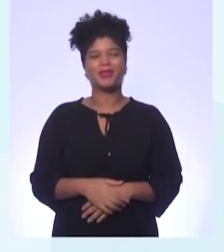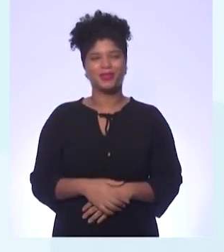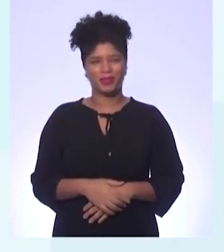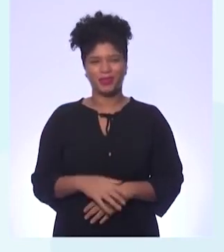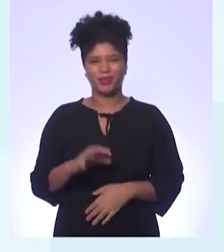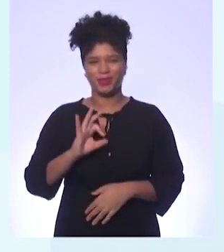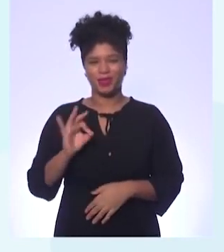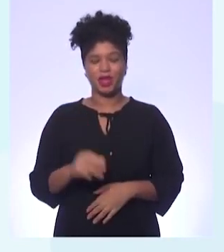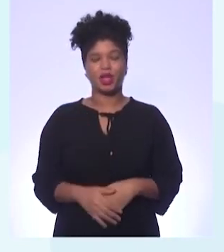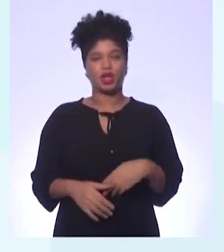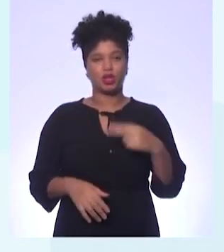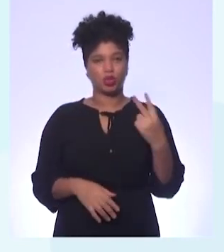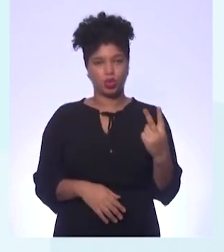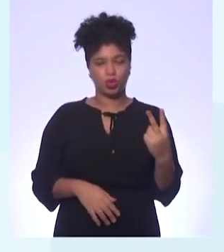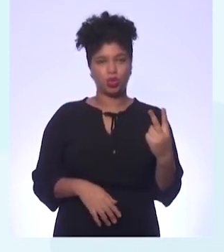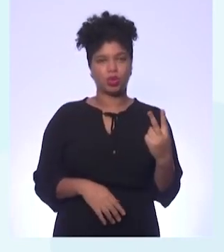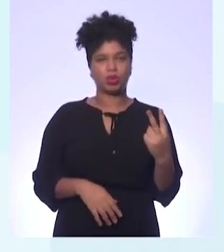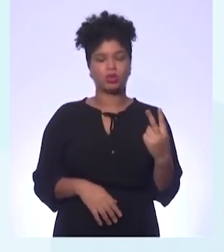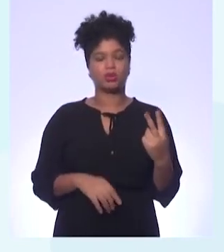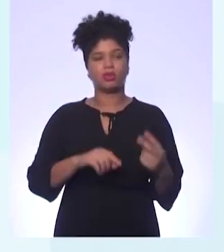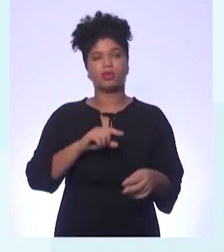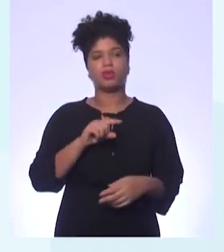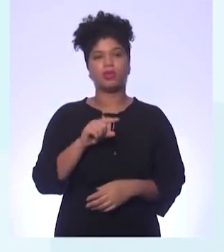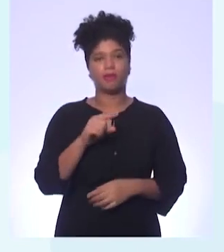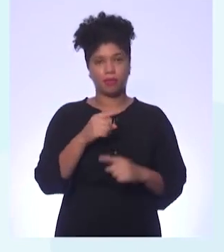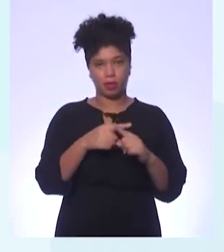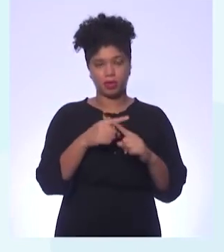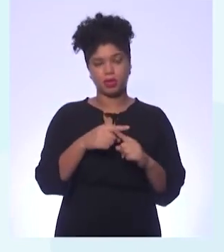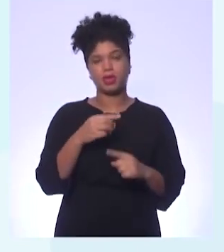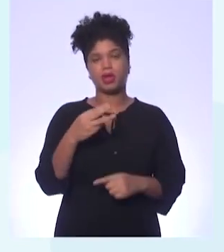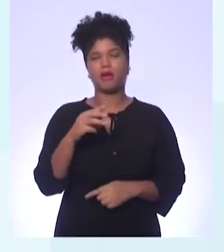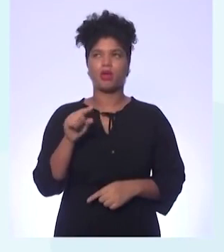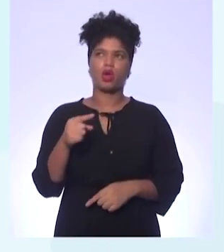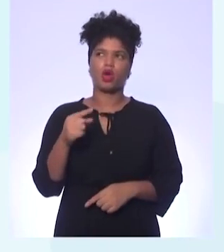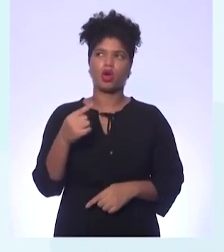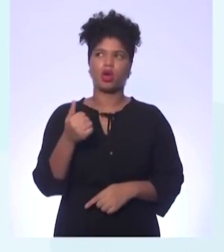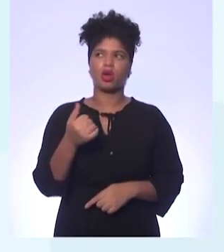fazer 2 vezes 3,14, esse dá para fazer de cabeça,